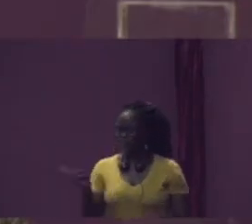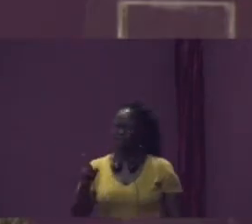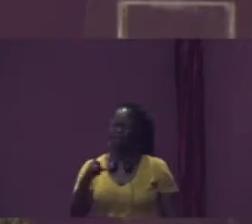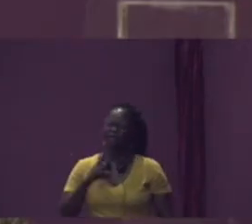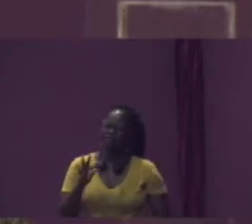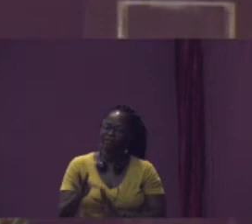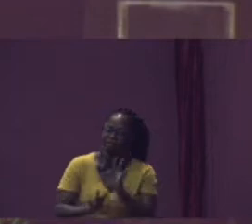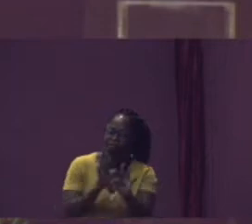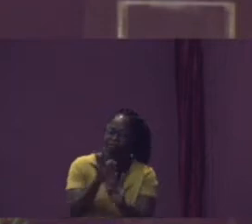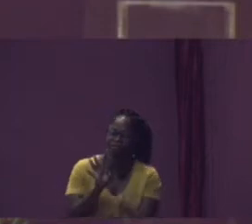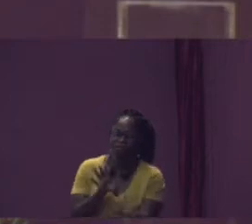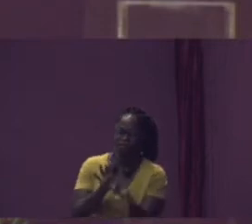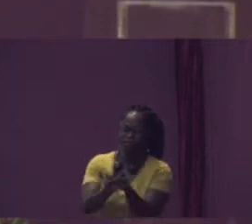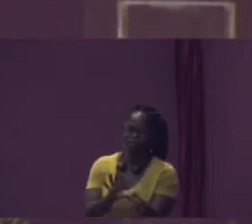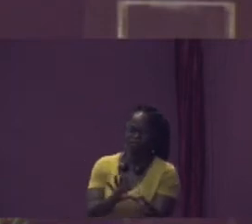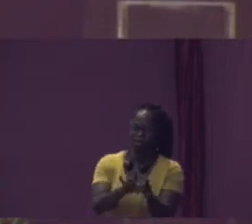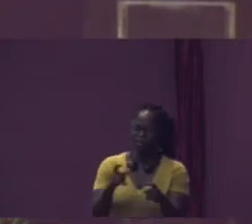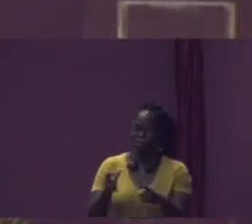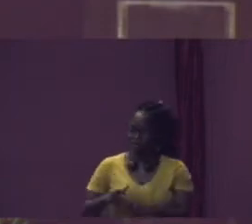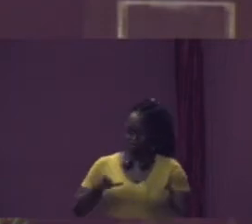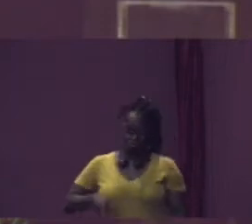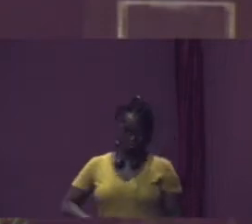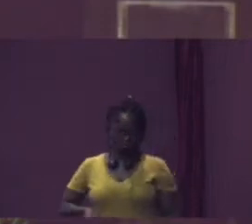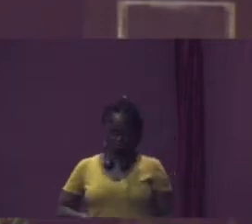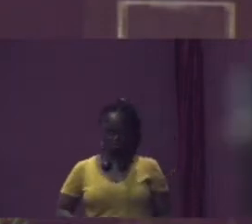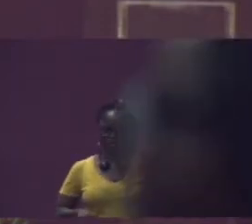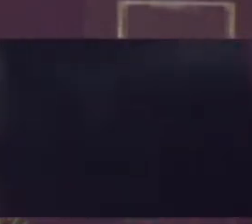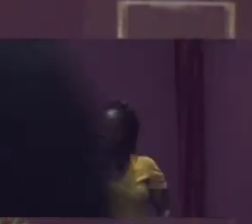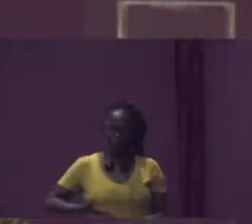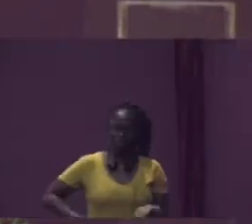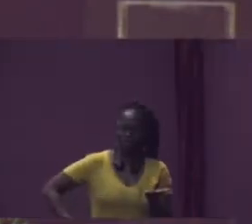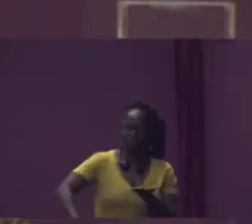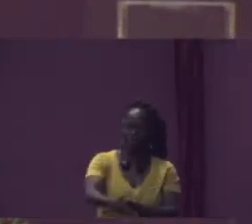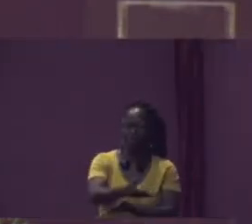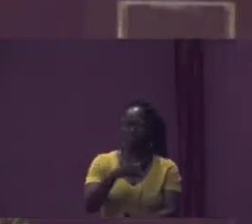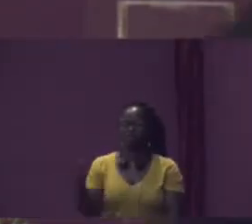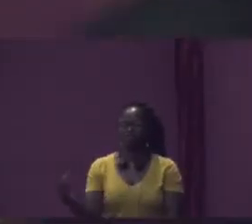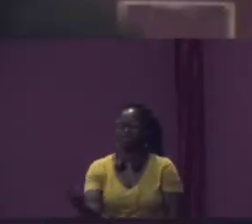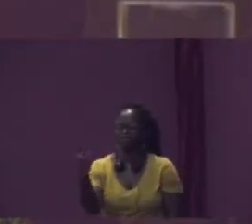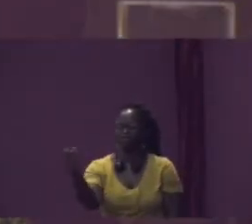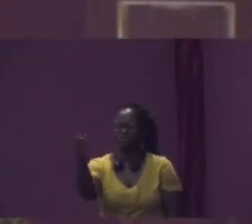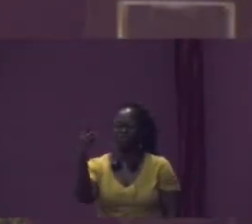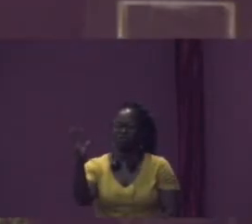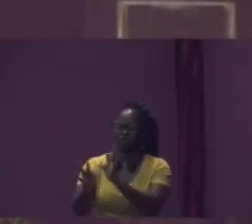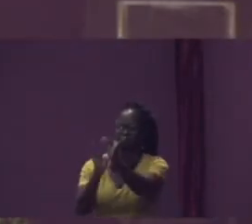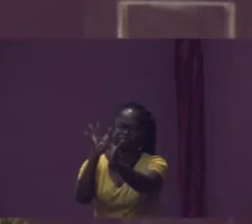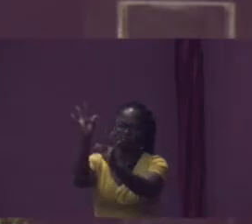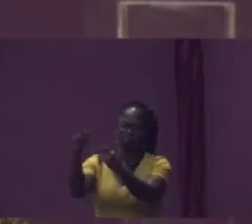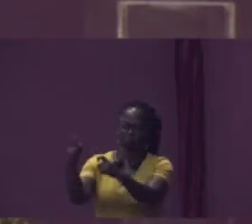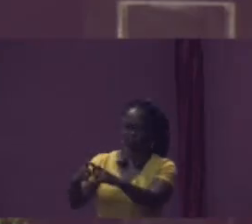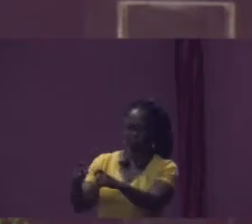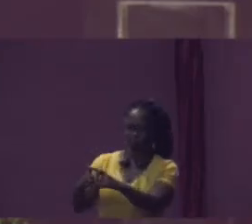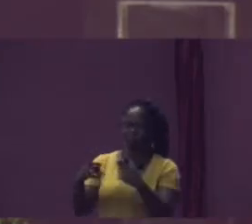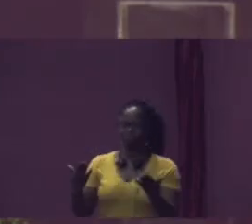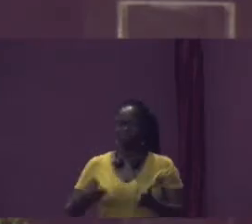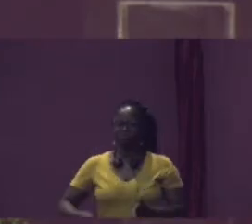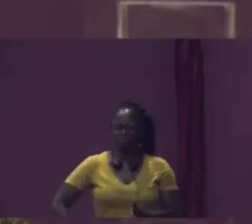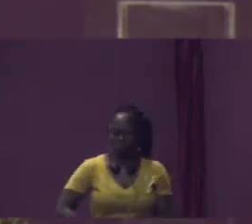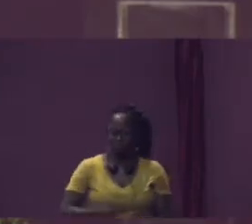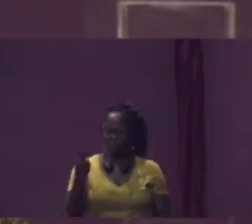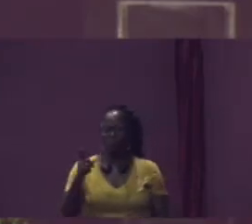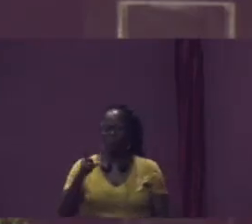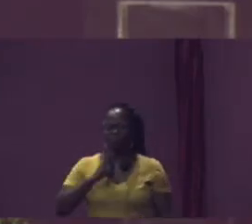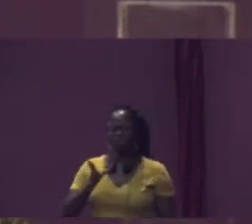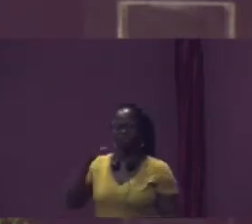de tecnologias não médicas, né, que compartilham valor e centralidade com as tecnologias médicas. Então, a cesariana